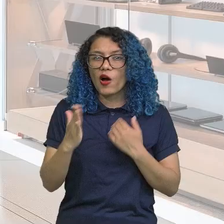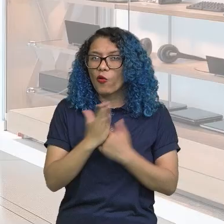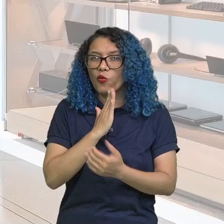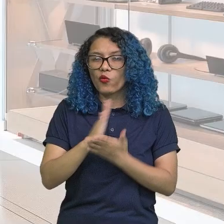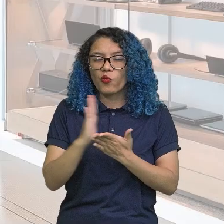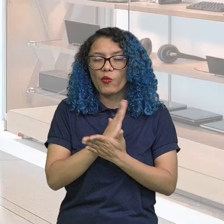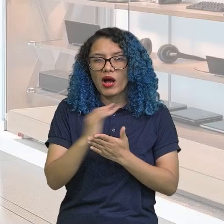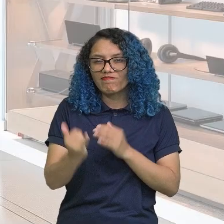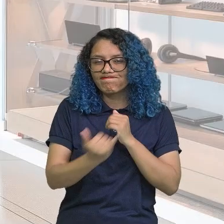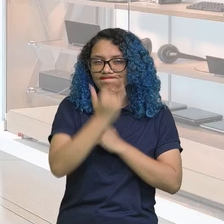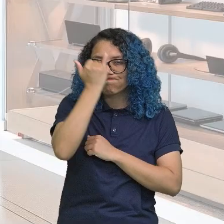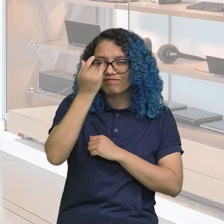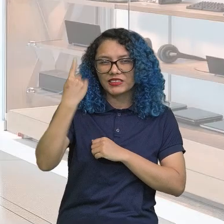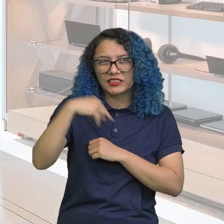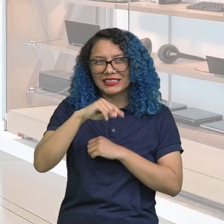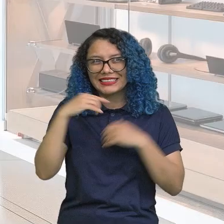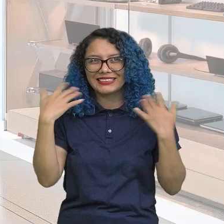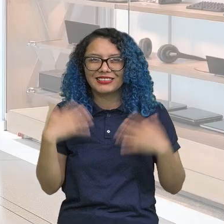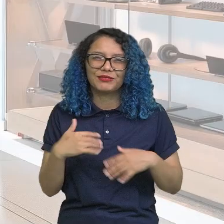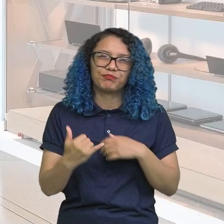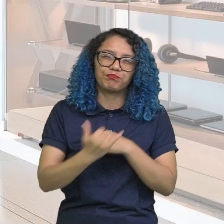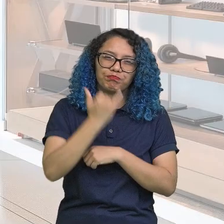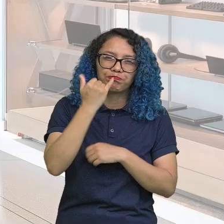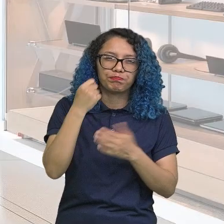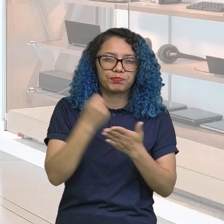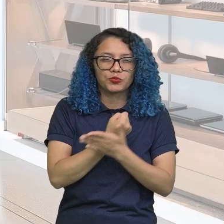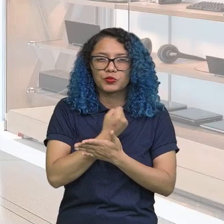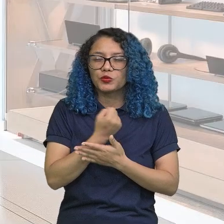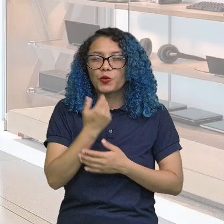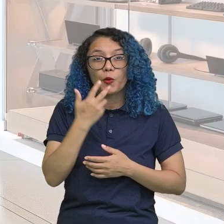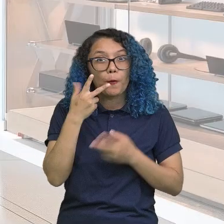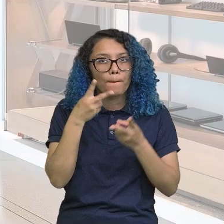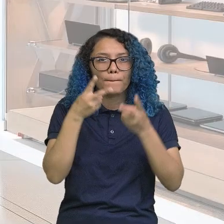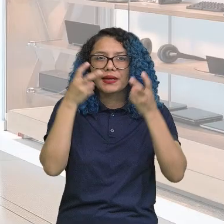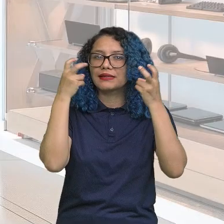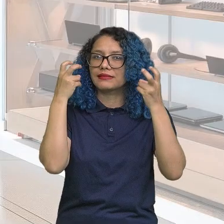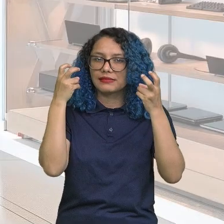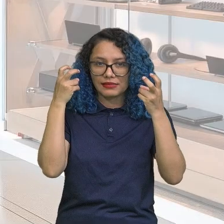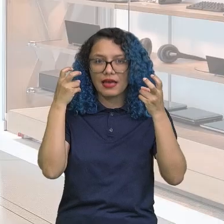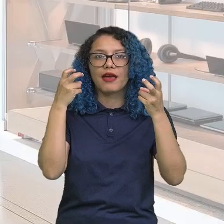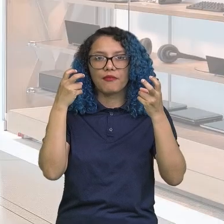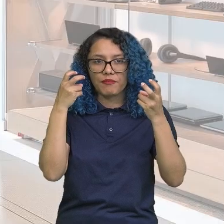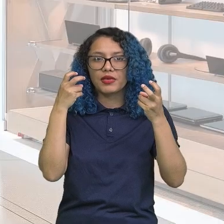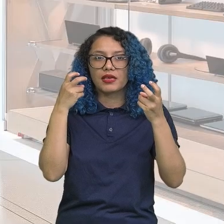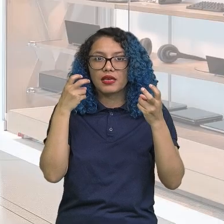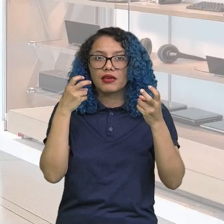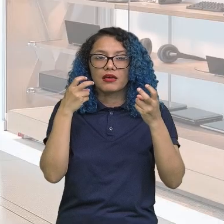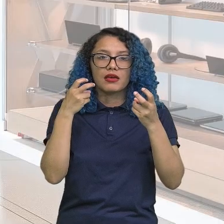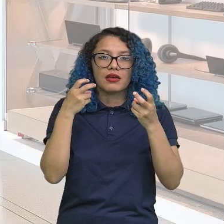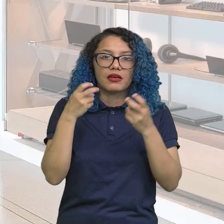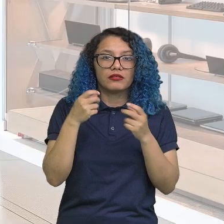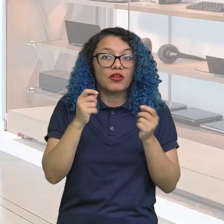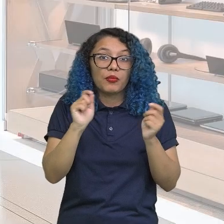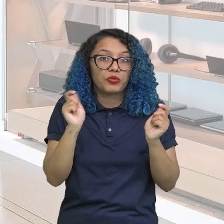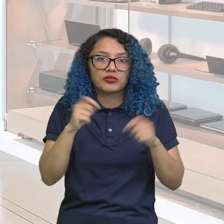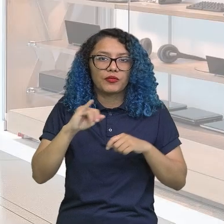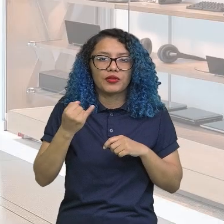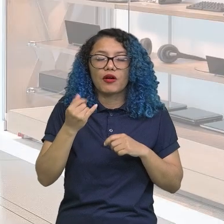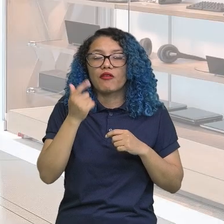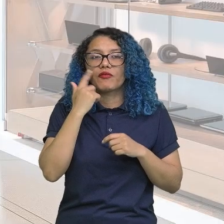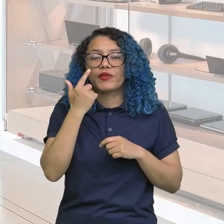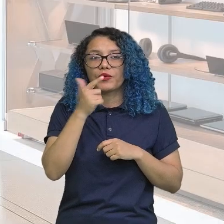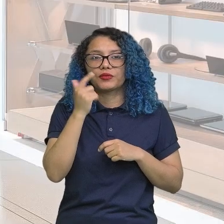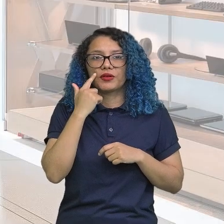gente escorregar aí e não está? Verificando a nossa situação enquanto consumidor? Vamos ver se a tela traz mais um.